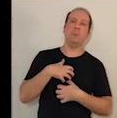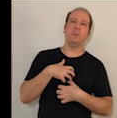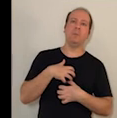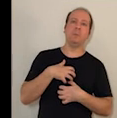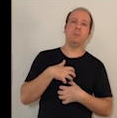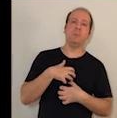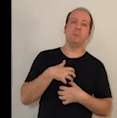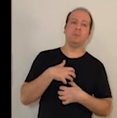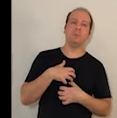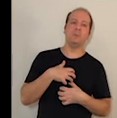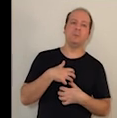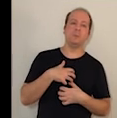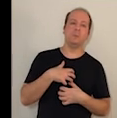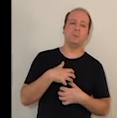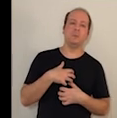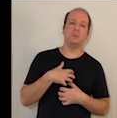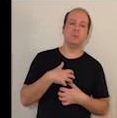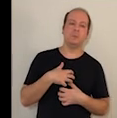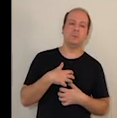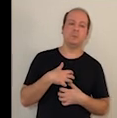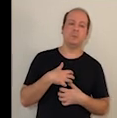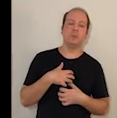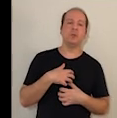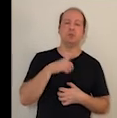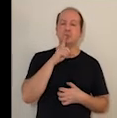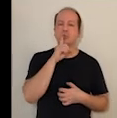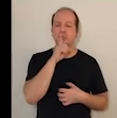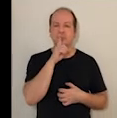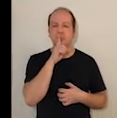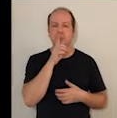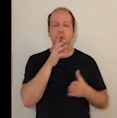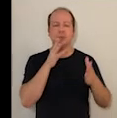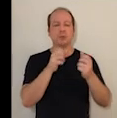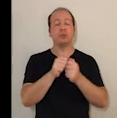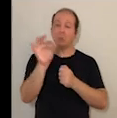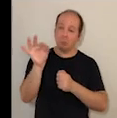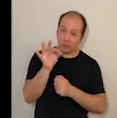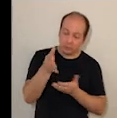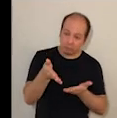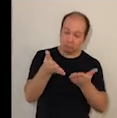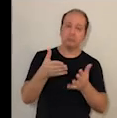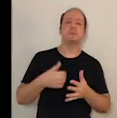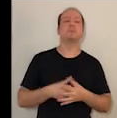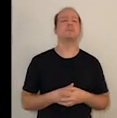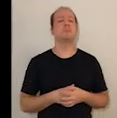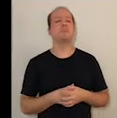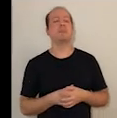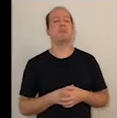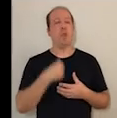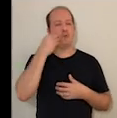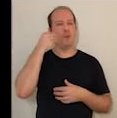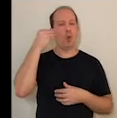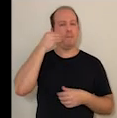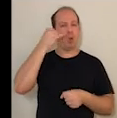ameaçam reagir. Silêncio todos. Prossiga,